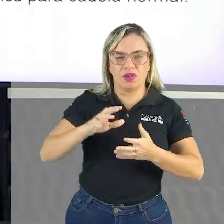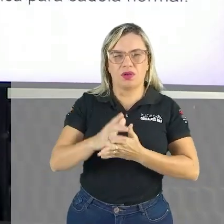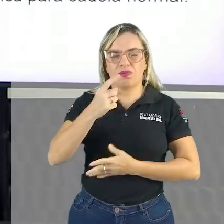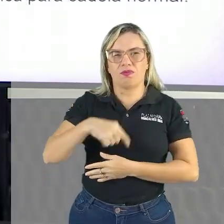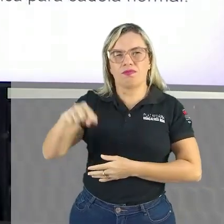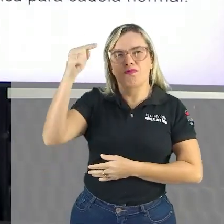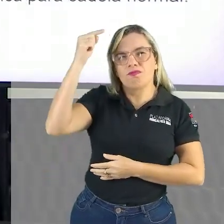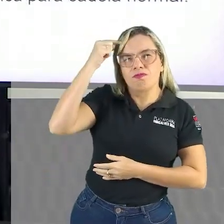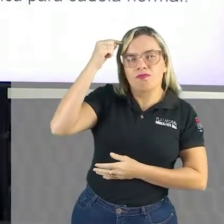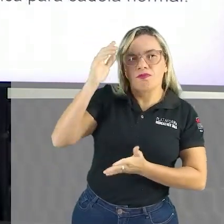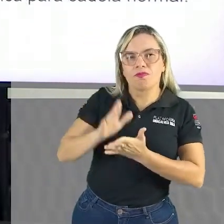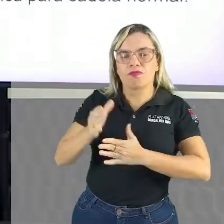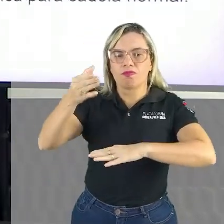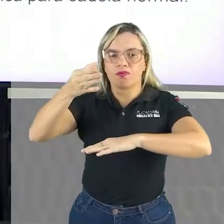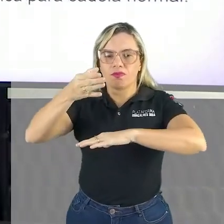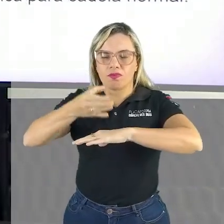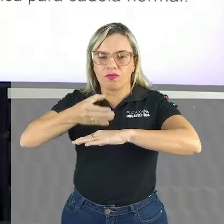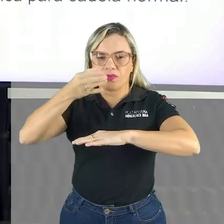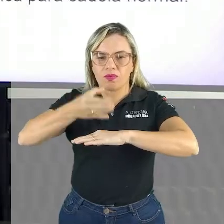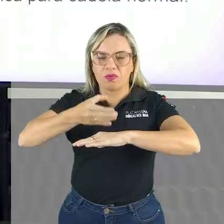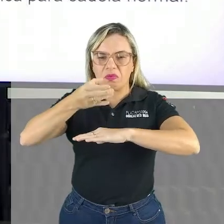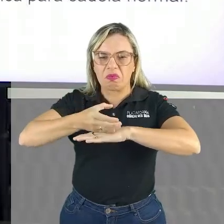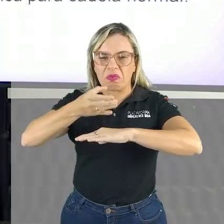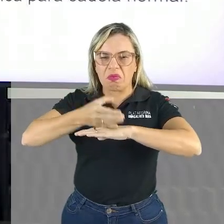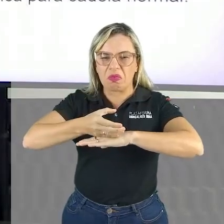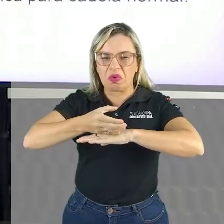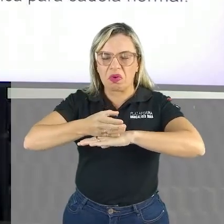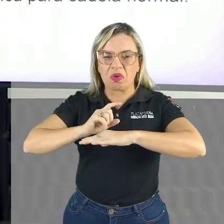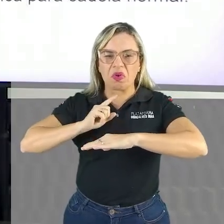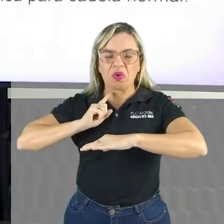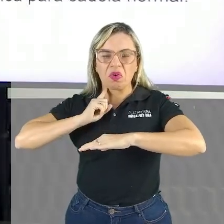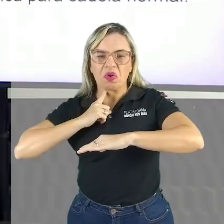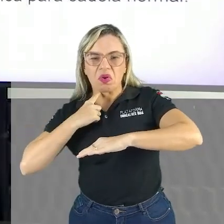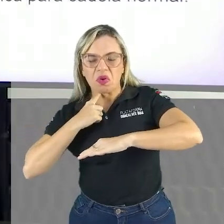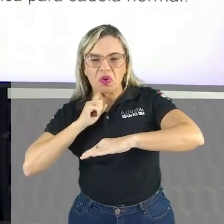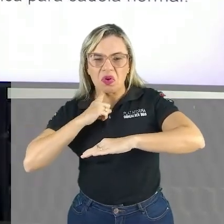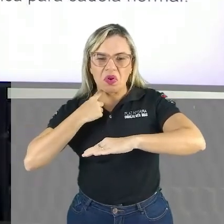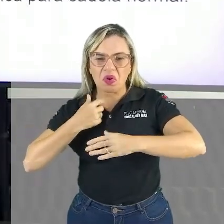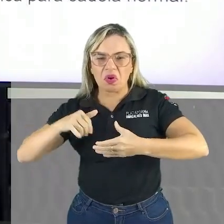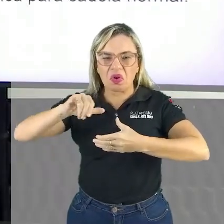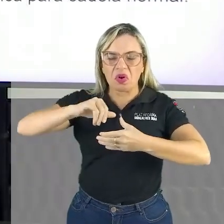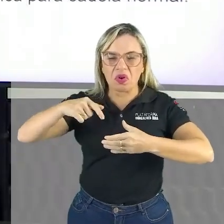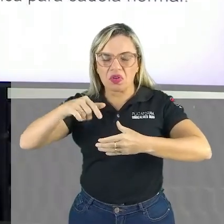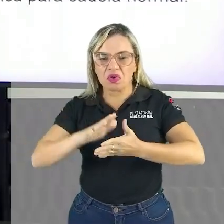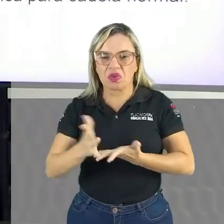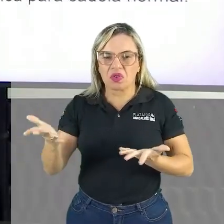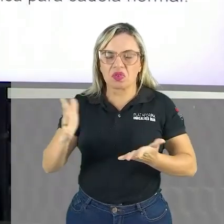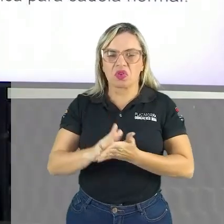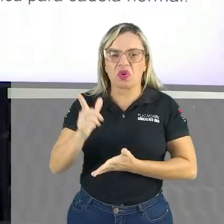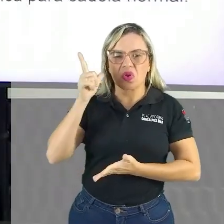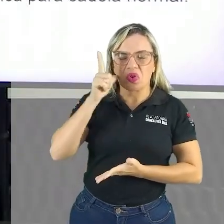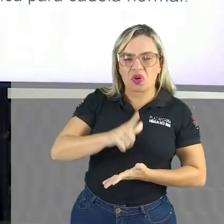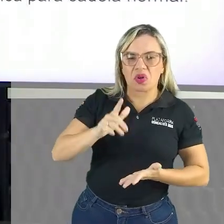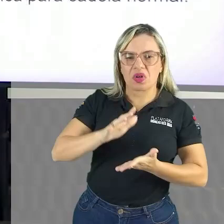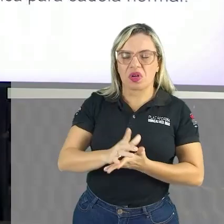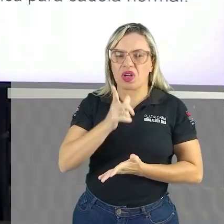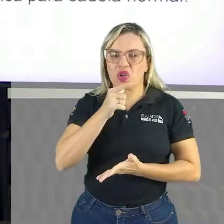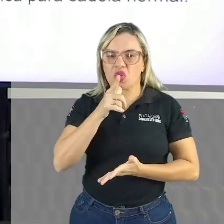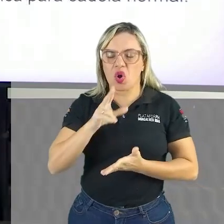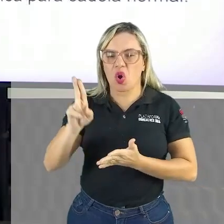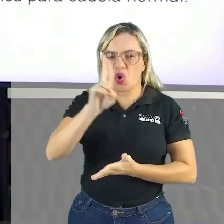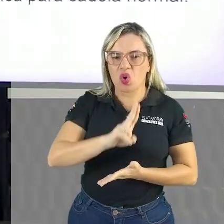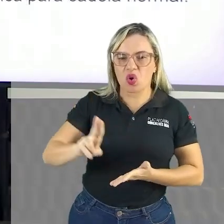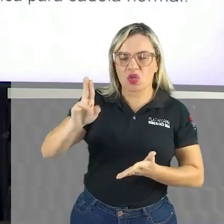pega um copo na tua casa, esse copo está todo engordurado. Tu consegue limpar só com água? Não. Você